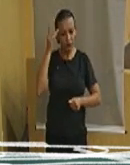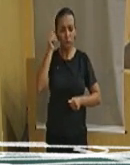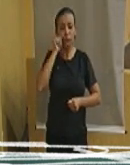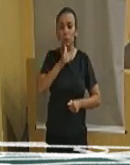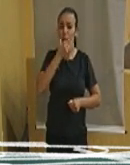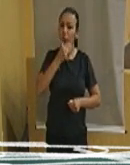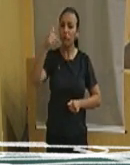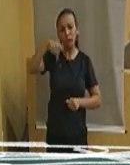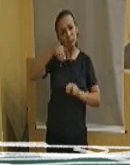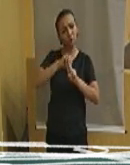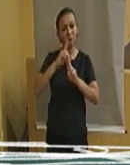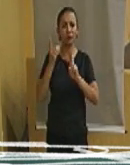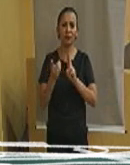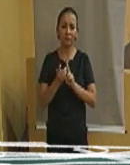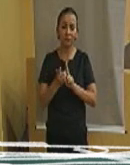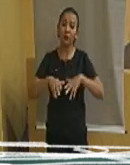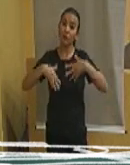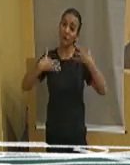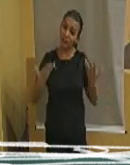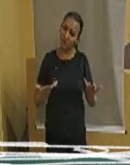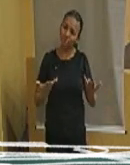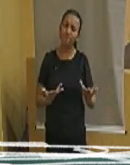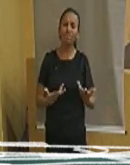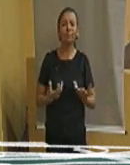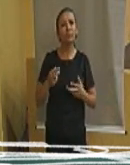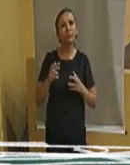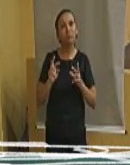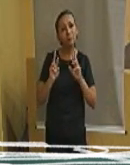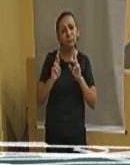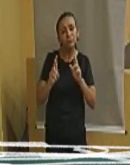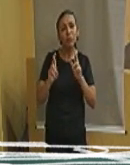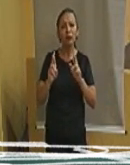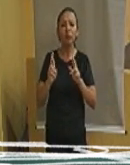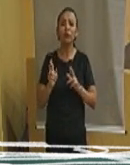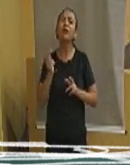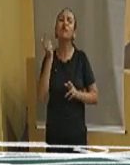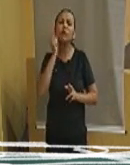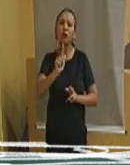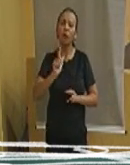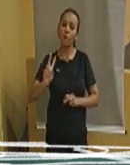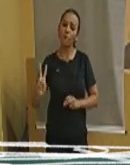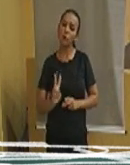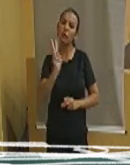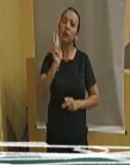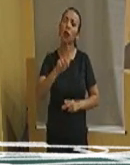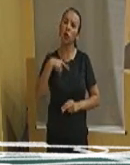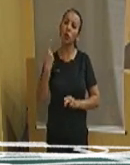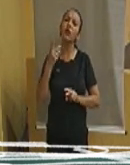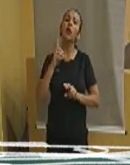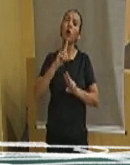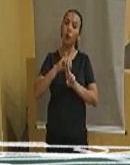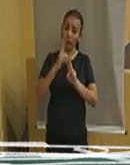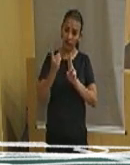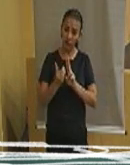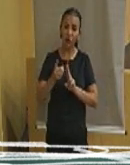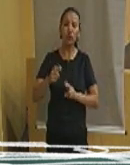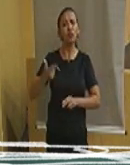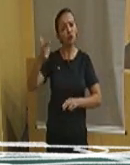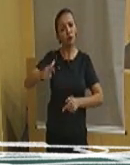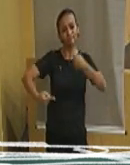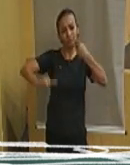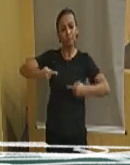da UFGD. E assim espero que consigamos valorizar a nossa universidade em mais um dia de debate.